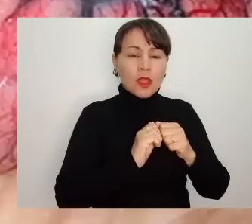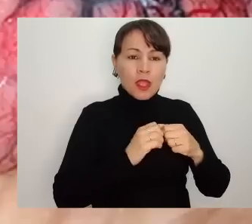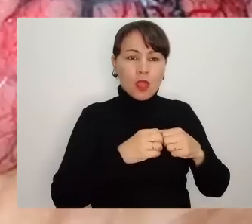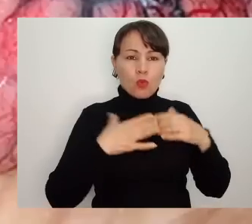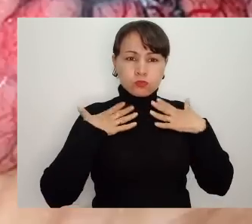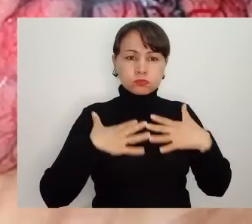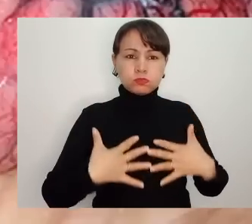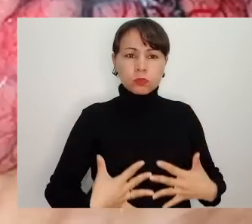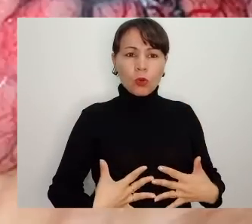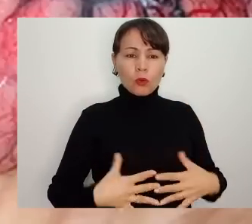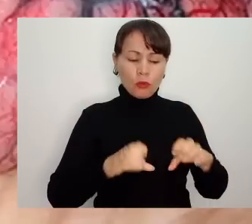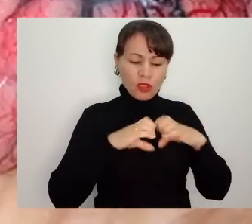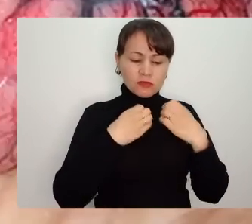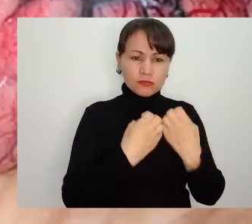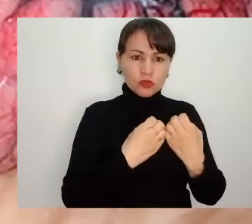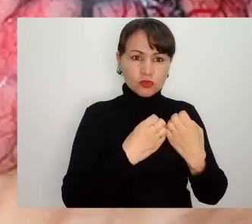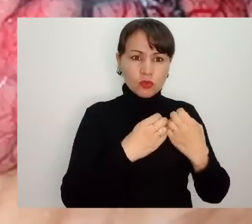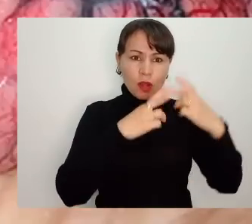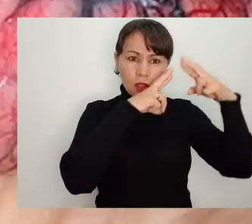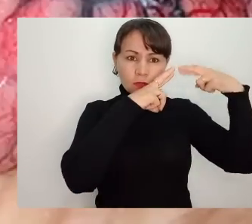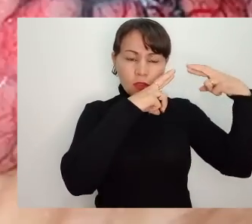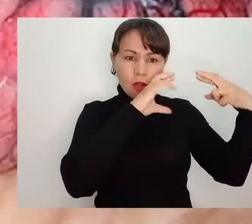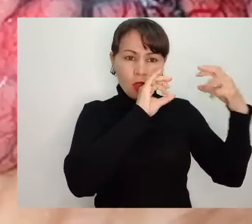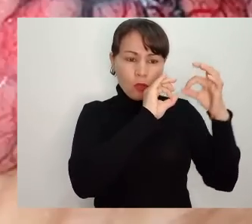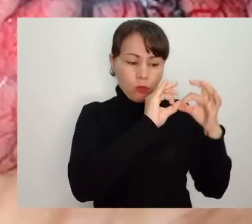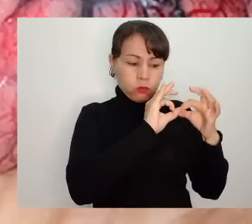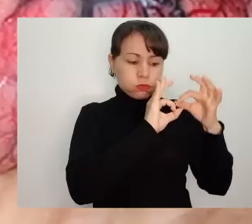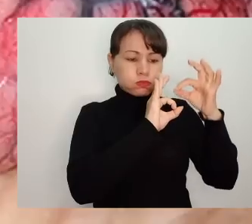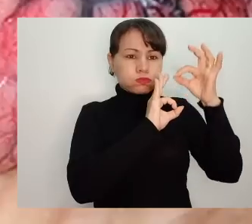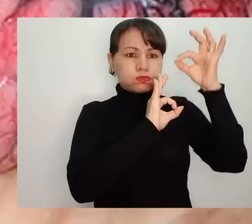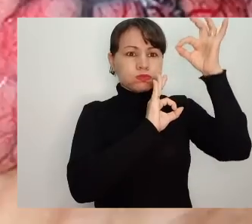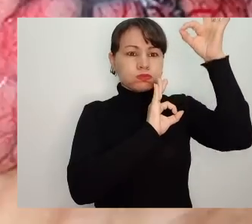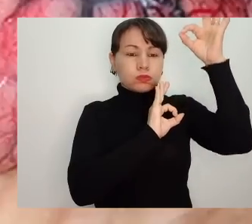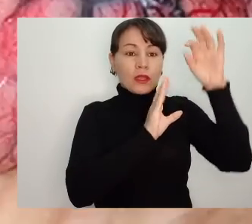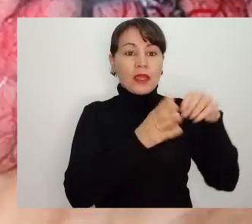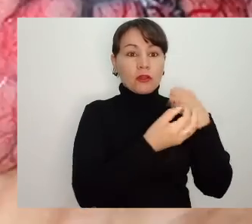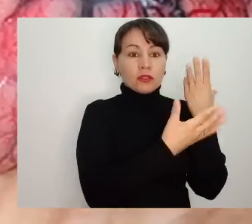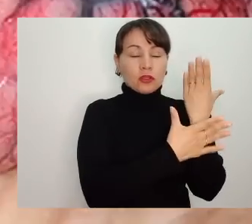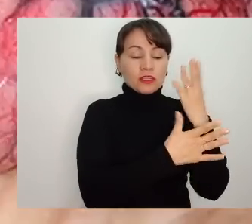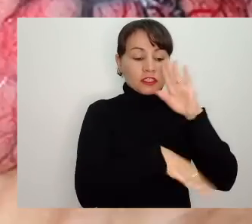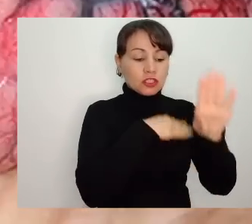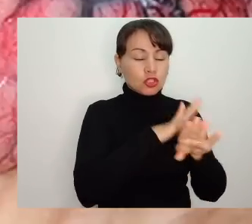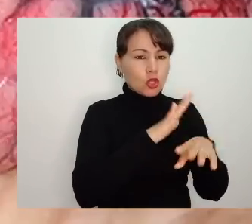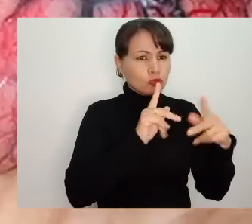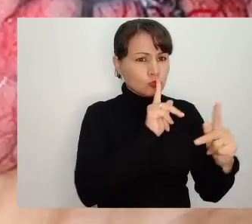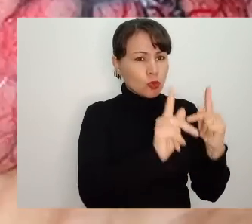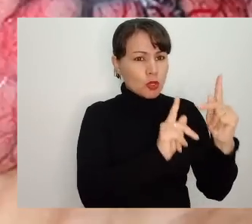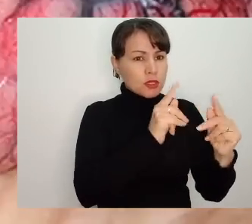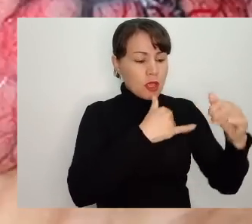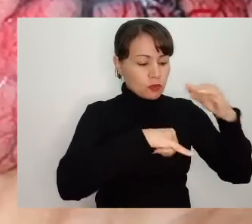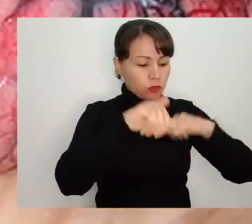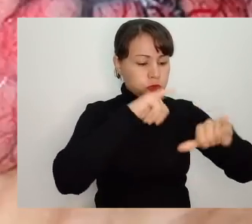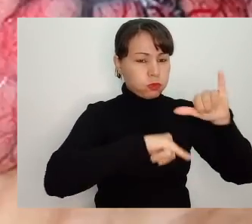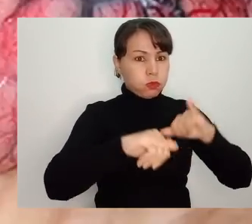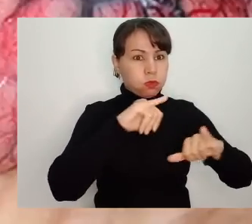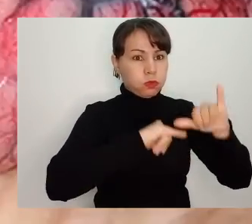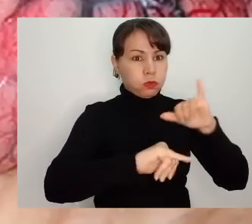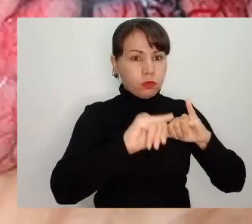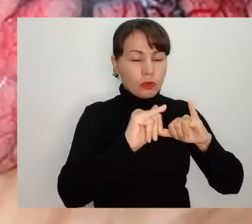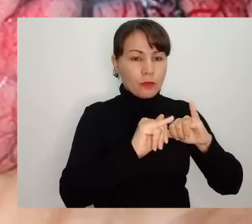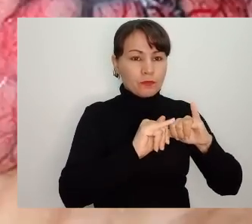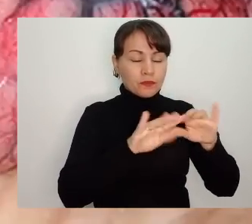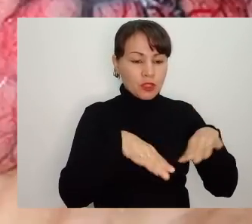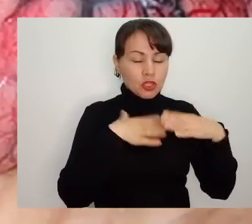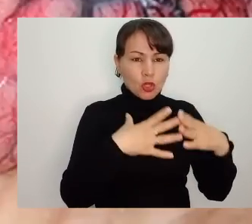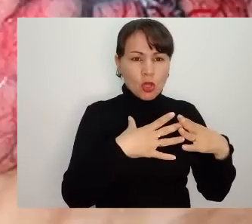é o corpo do neurônio. É ali onde acontece todo o processamento bioquímico, toda a